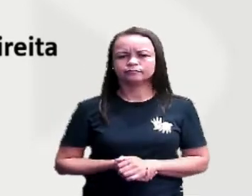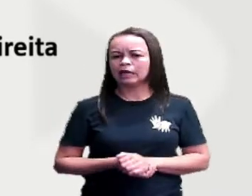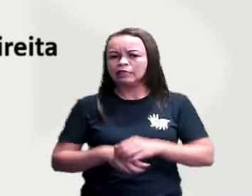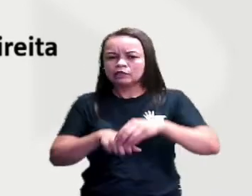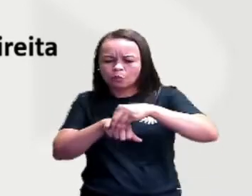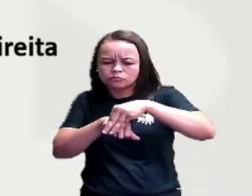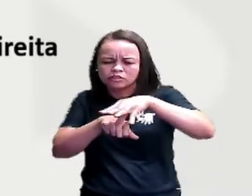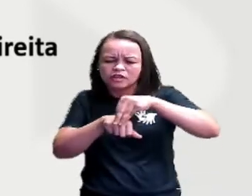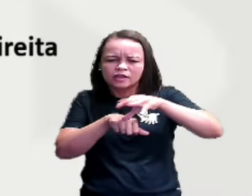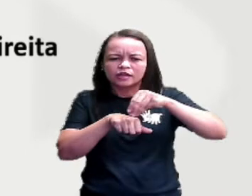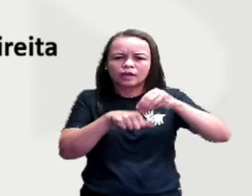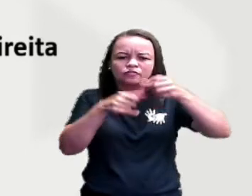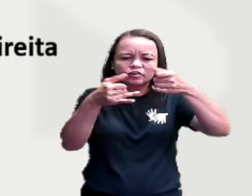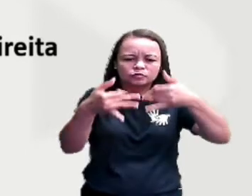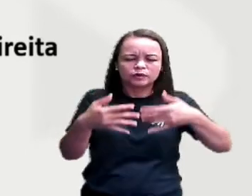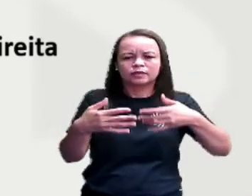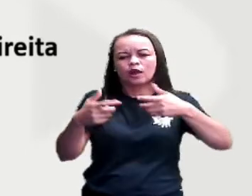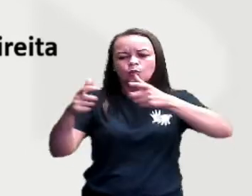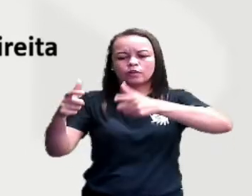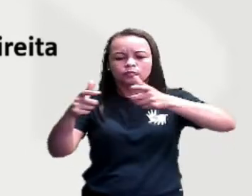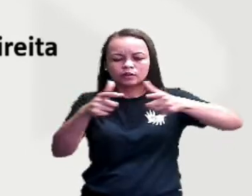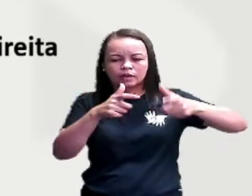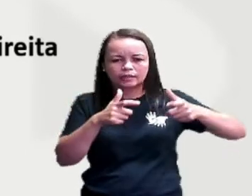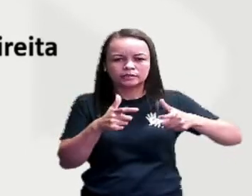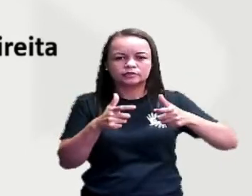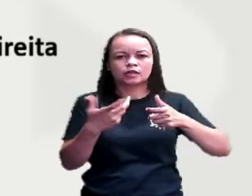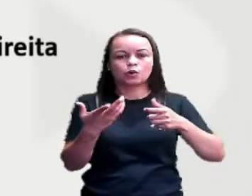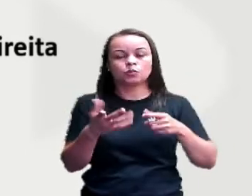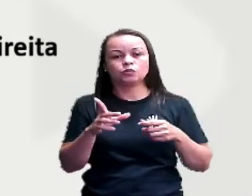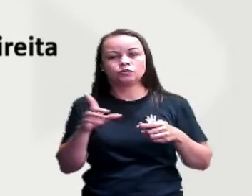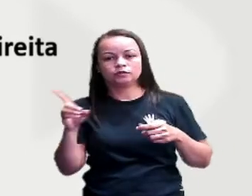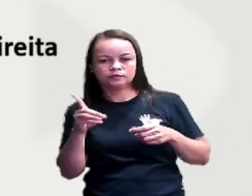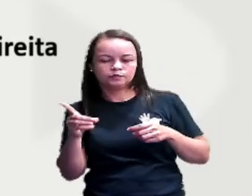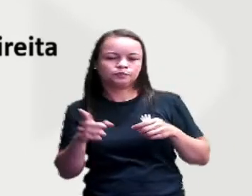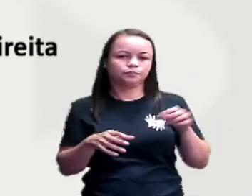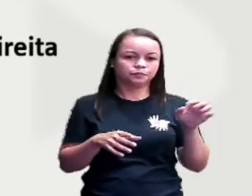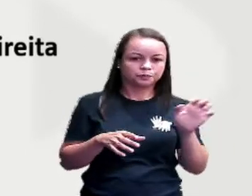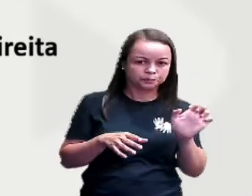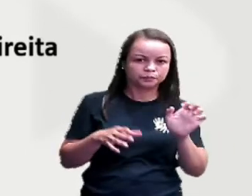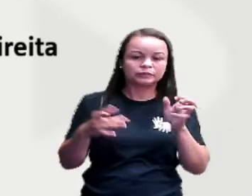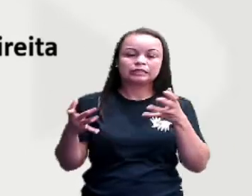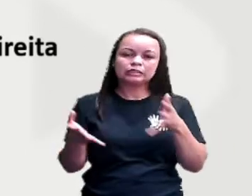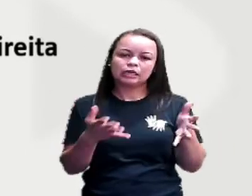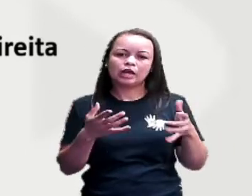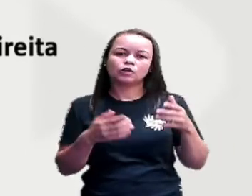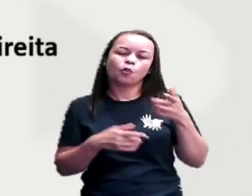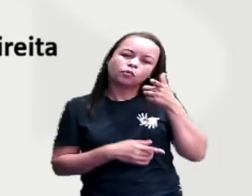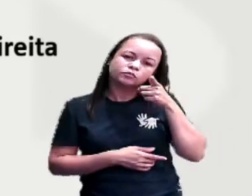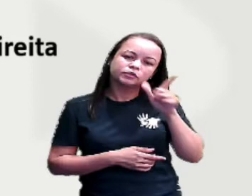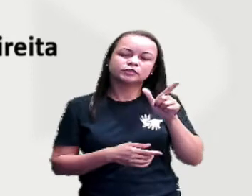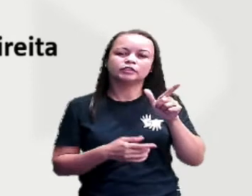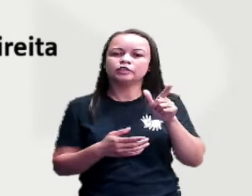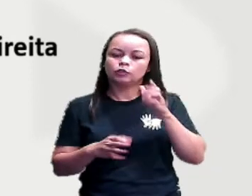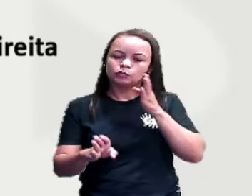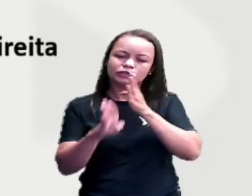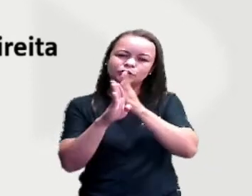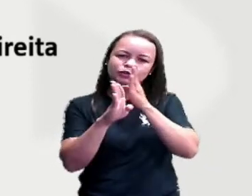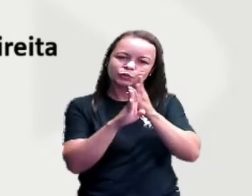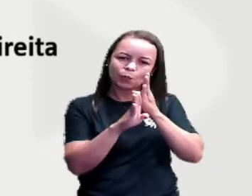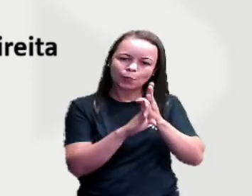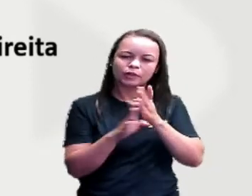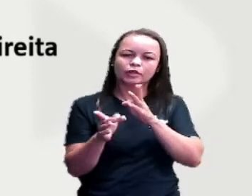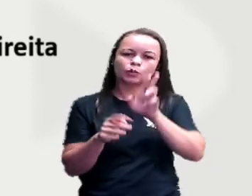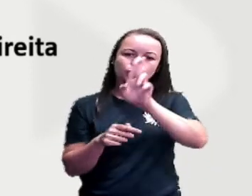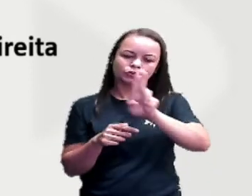a localização, direita, esquerda, a gente conseguiu decifrar e descobrir